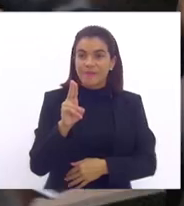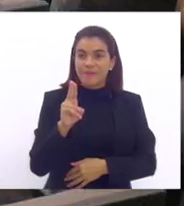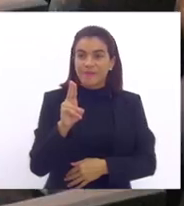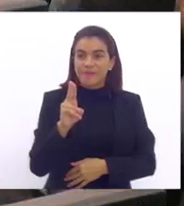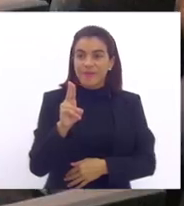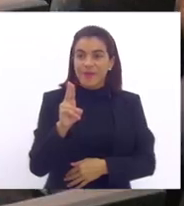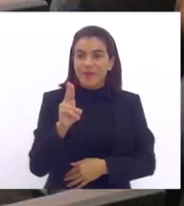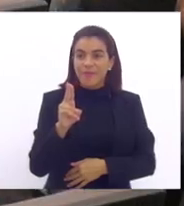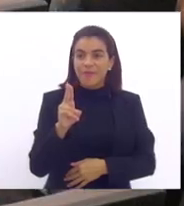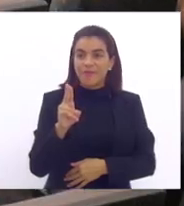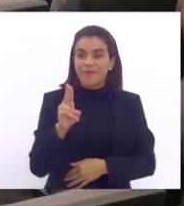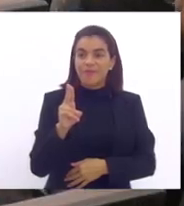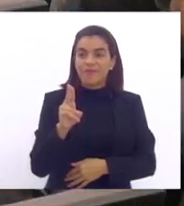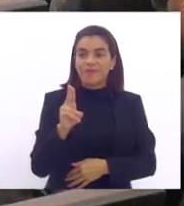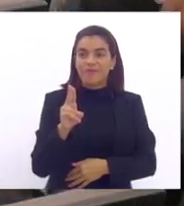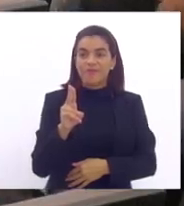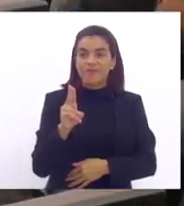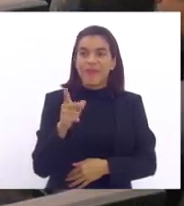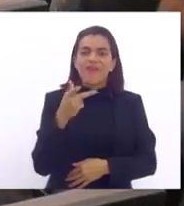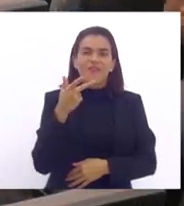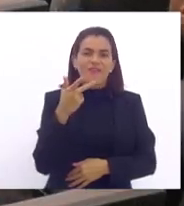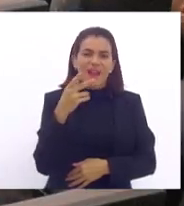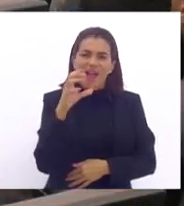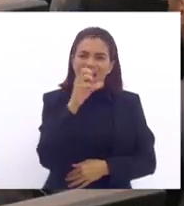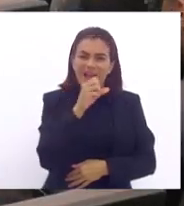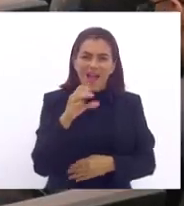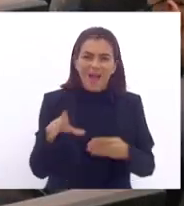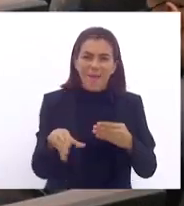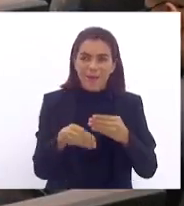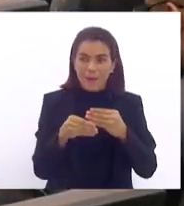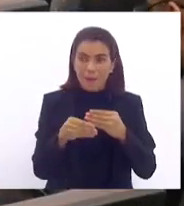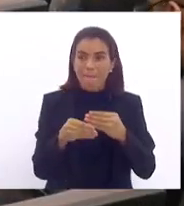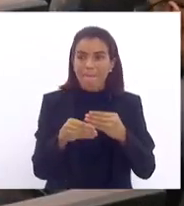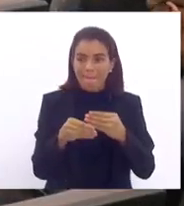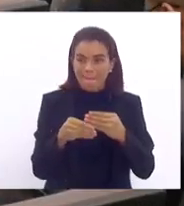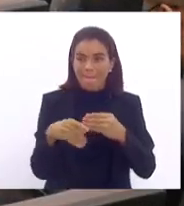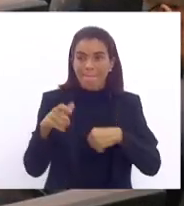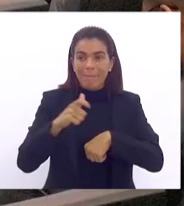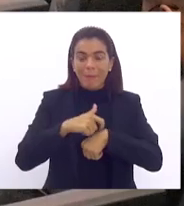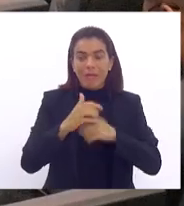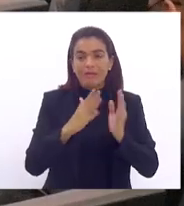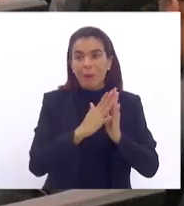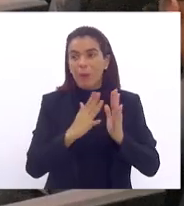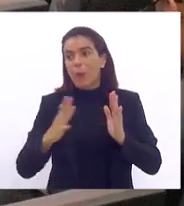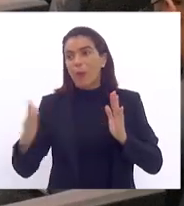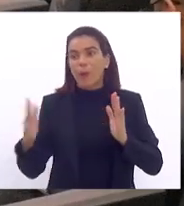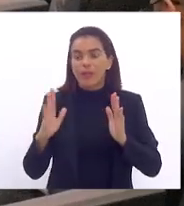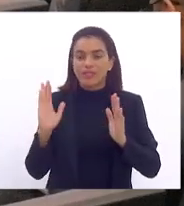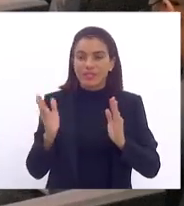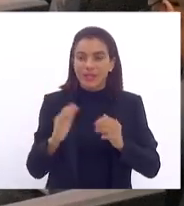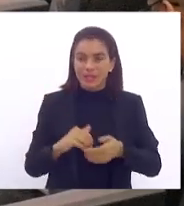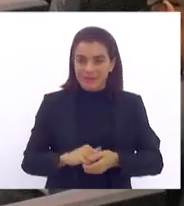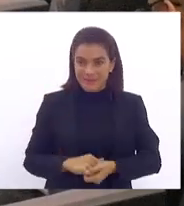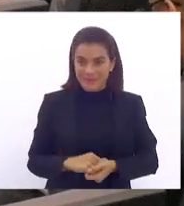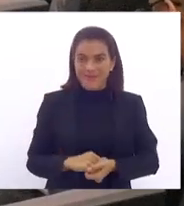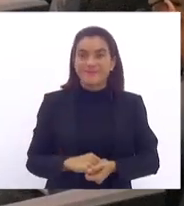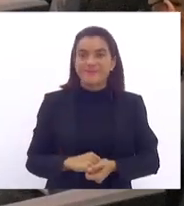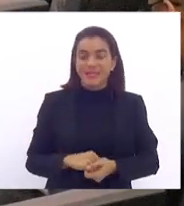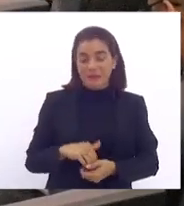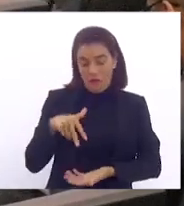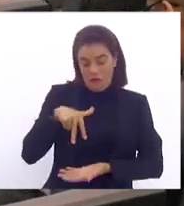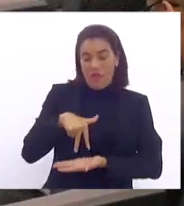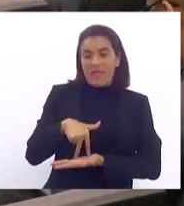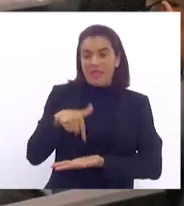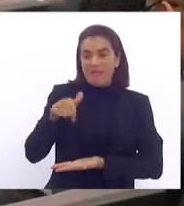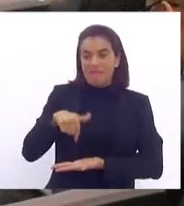é mais uma vez deixa eu falar aqui bem rapidinho por causa do do avantajado das horas vou ficar aqui também porque o Deputado luí Paulo